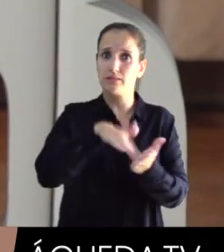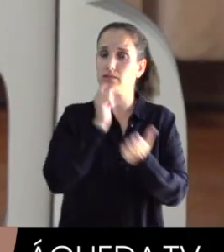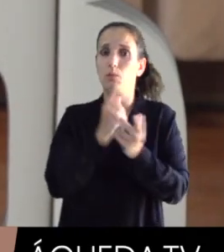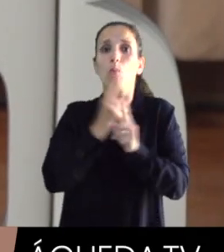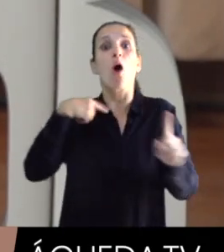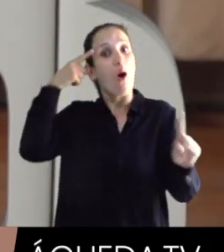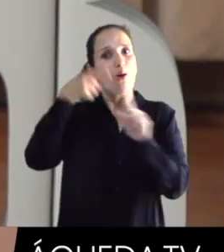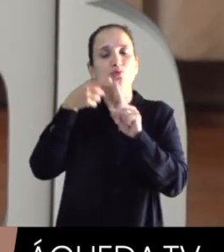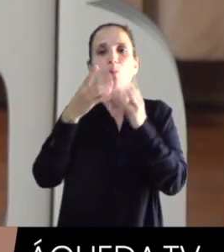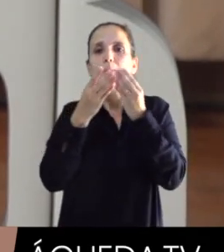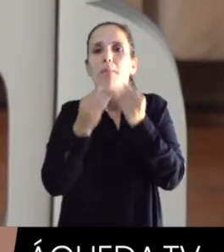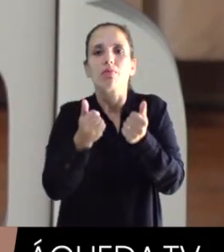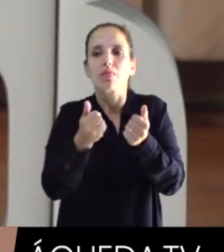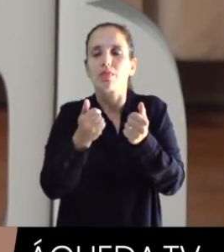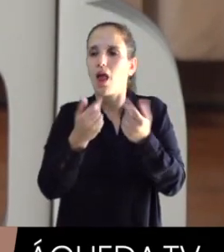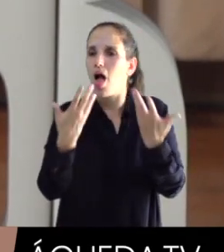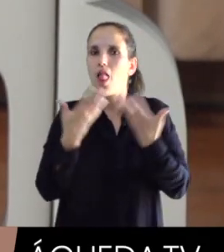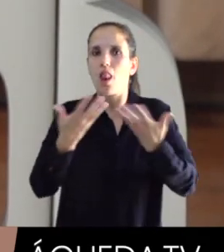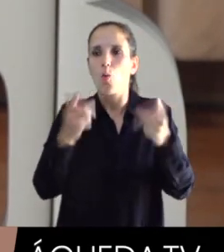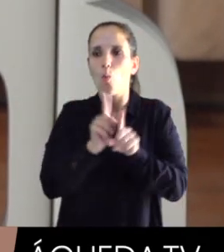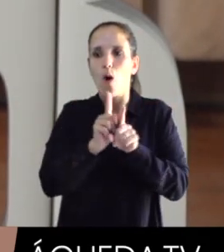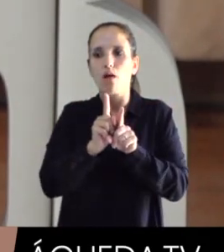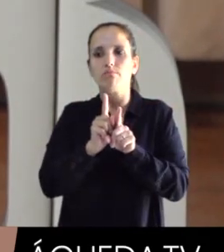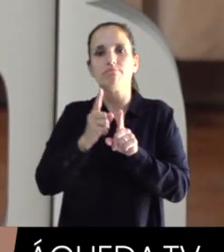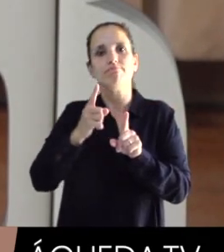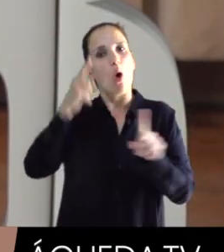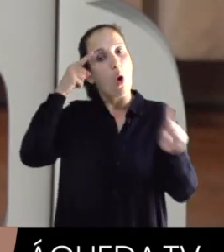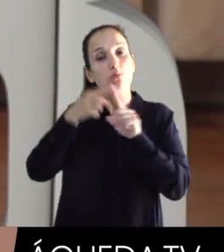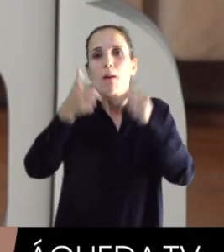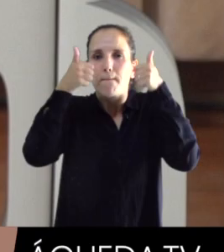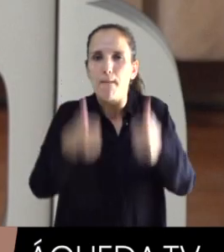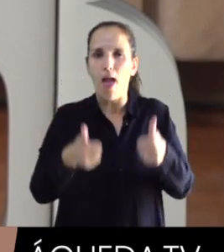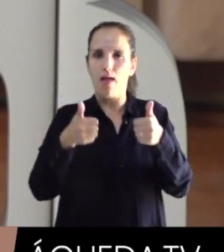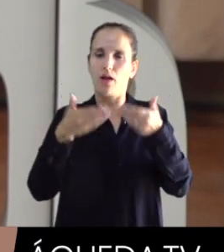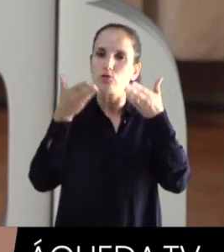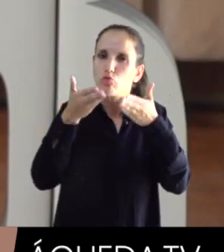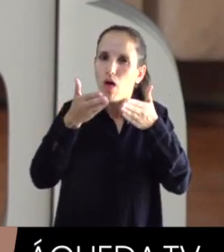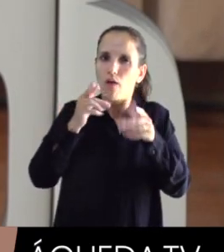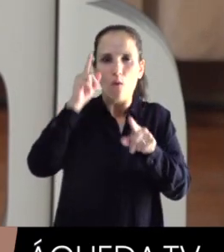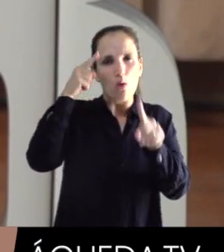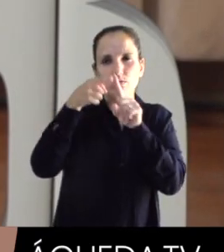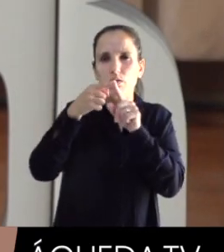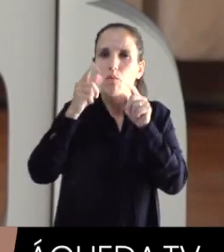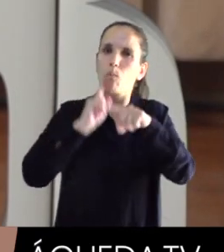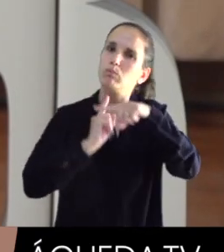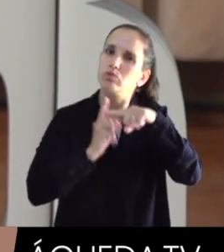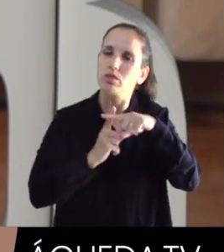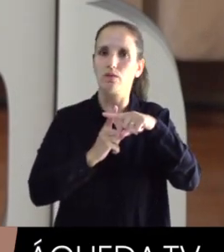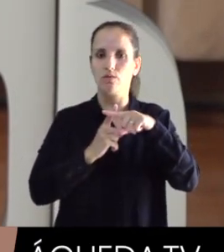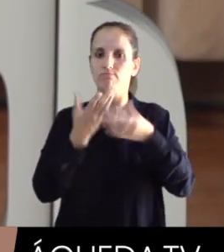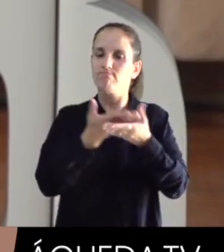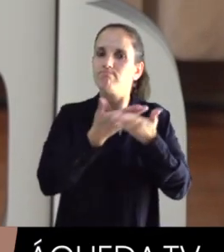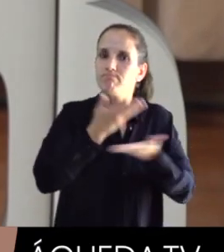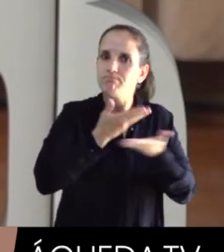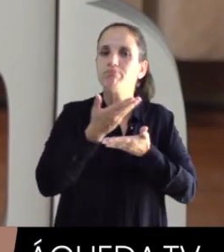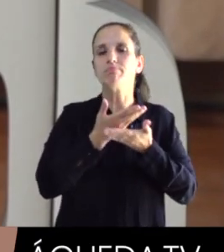objetivo que nos leva lá é algo que em que nos leva por bem e para o bem, e sobretudo num espírito de colaboração e